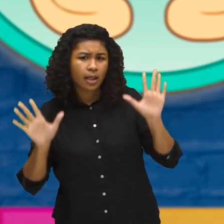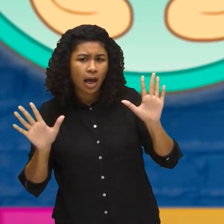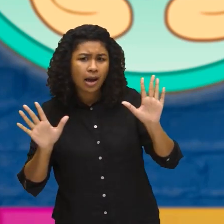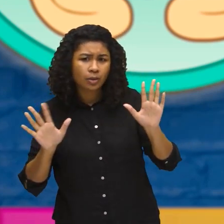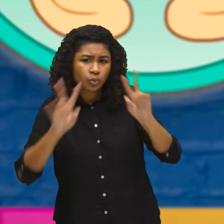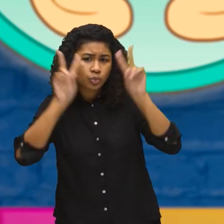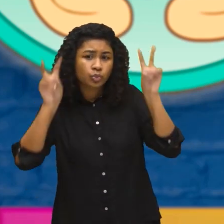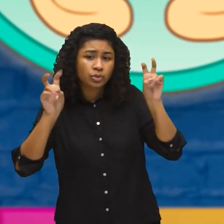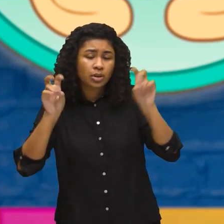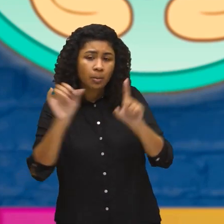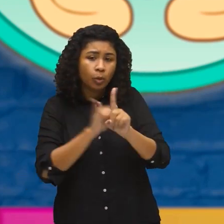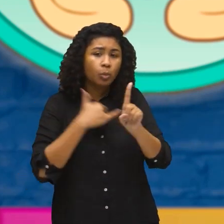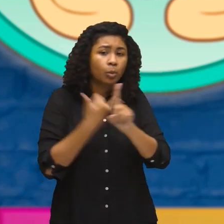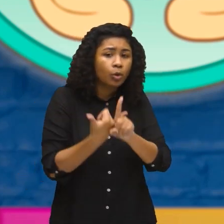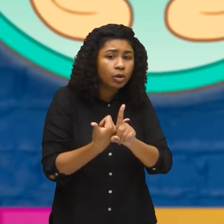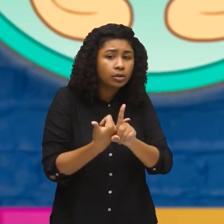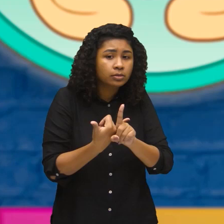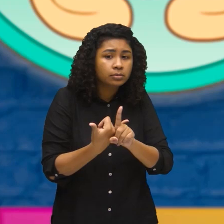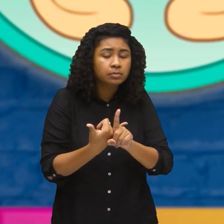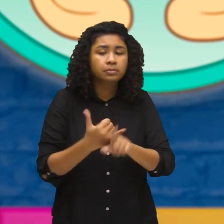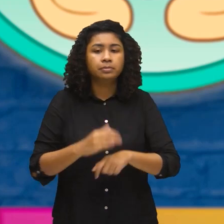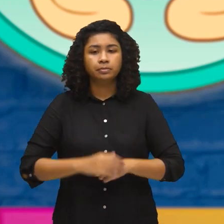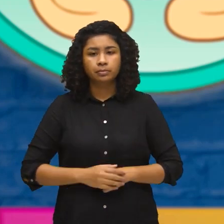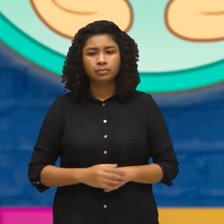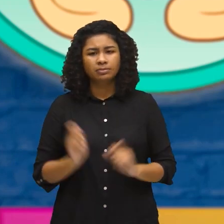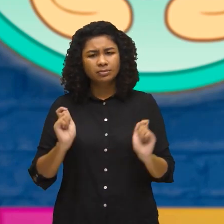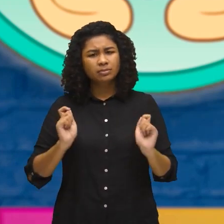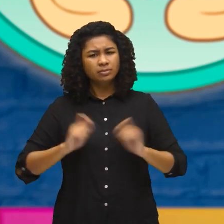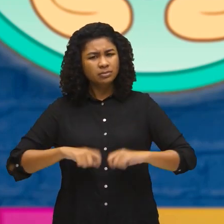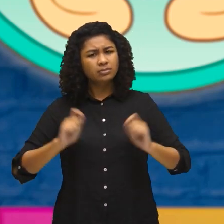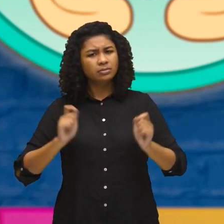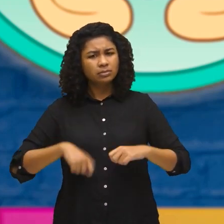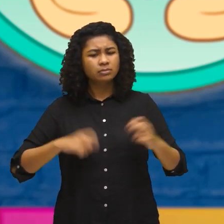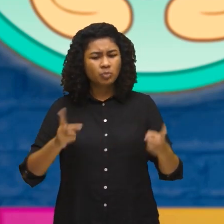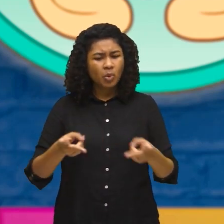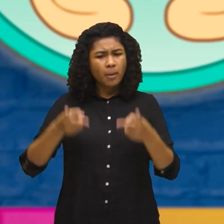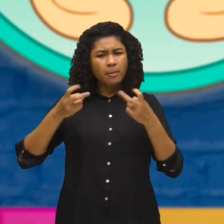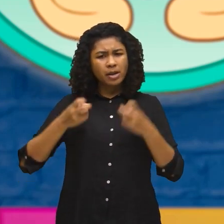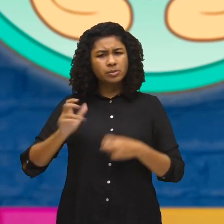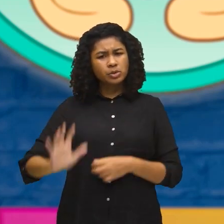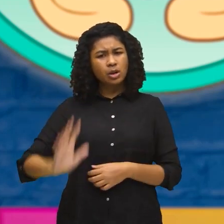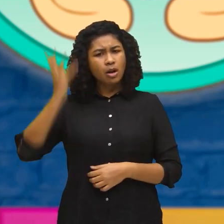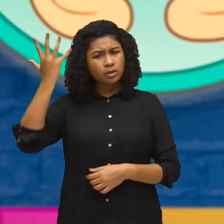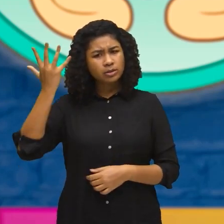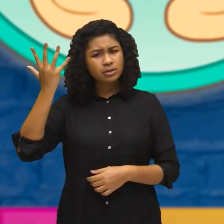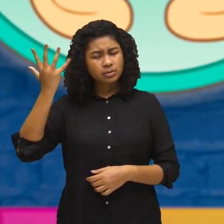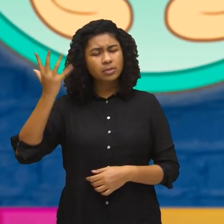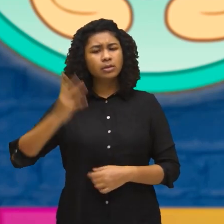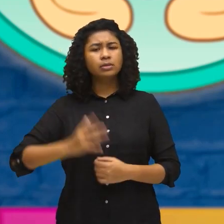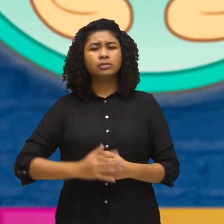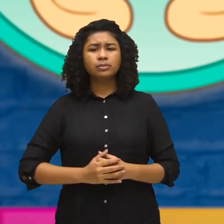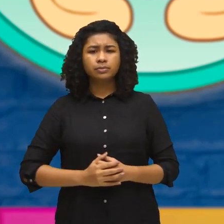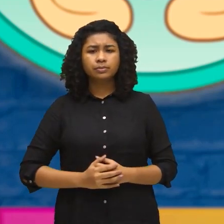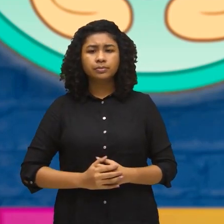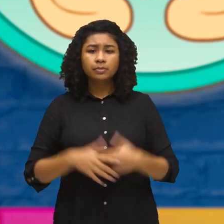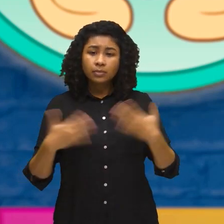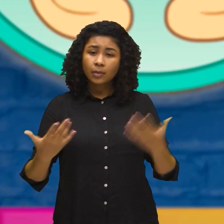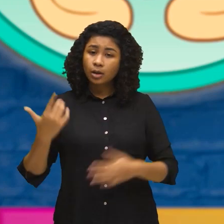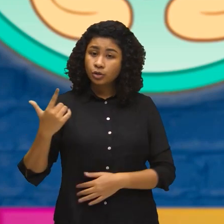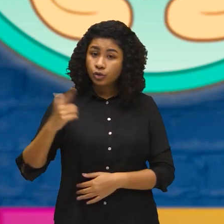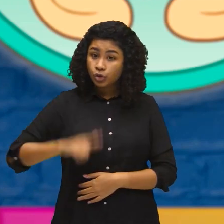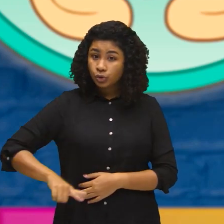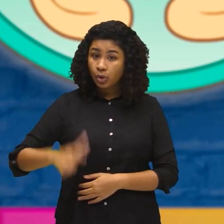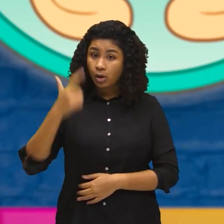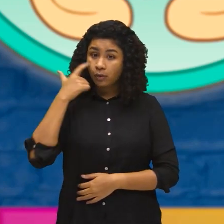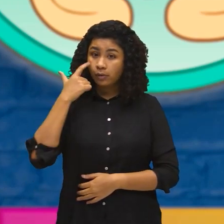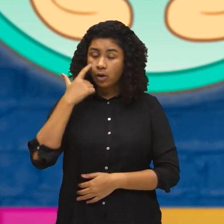bullying, né? Então, a gente poderia, senhores, né, verificar essas situações, tá bom? Então, mais uma vez,